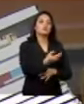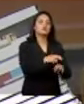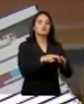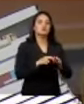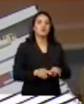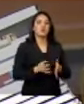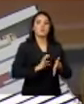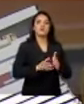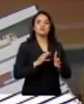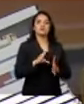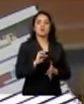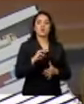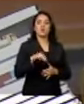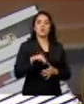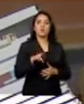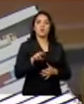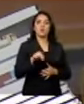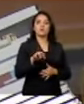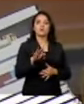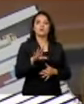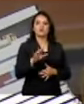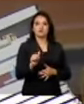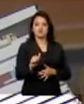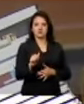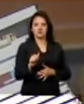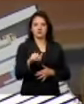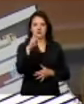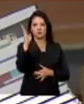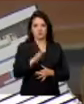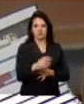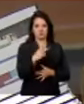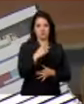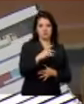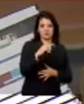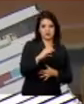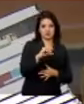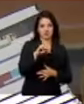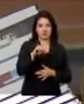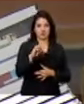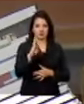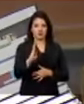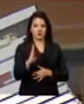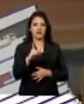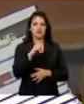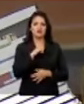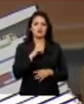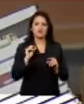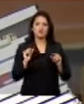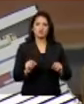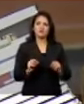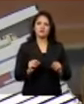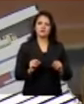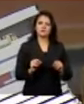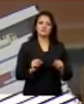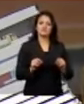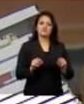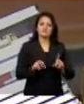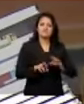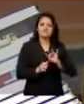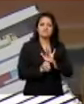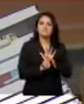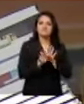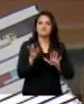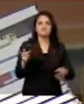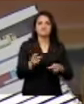Brasil, PCdoB, levando em conta a identidade de objeto com relação às